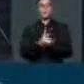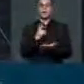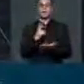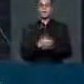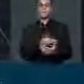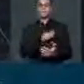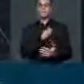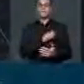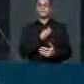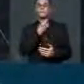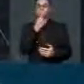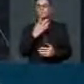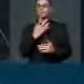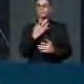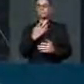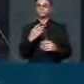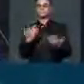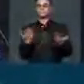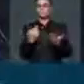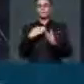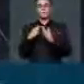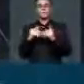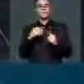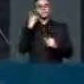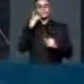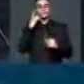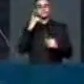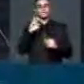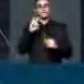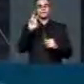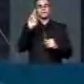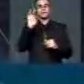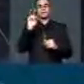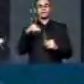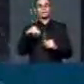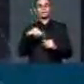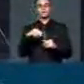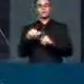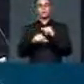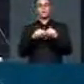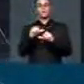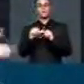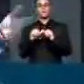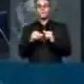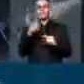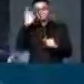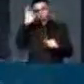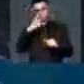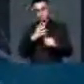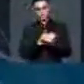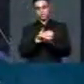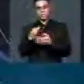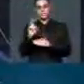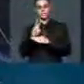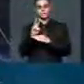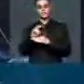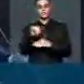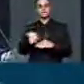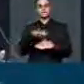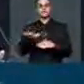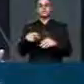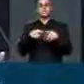o deputado Everton Rocha, a partir de agora, passa a defender o que vocês acham que estão fazendo, que é correto, que é demarcar